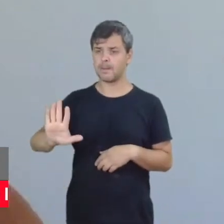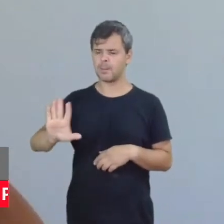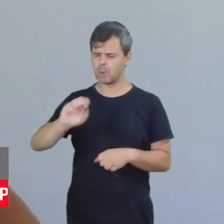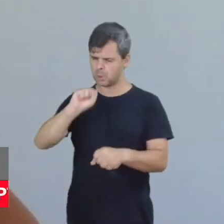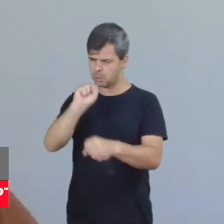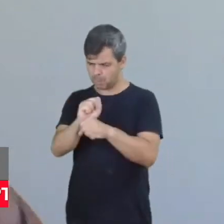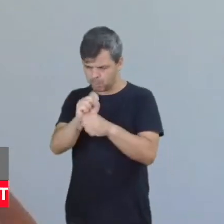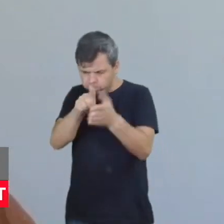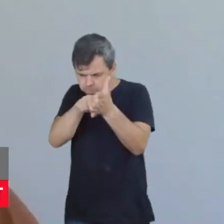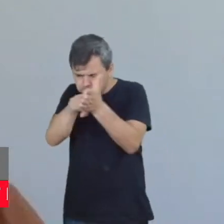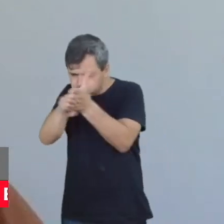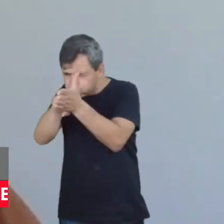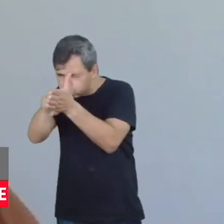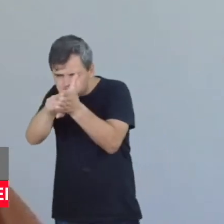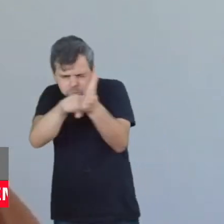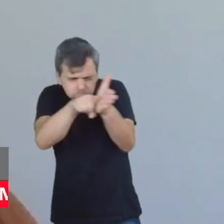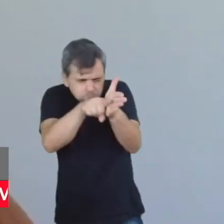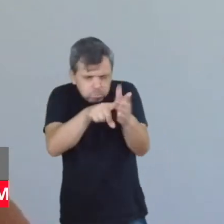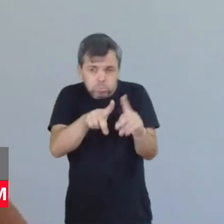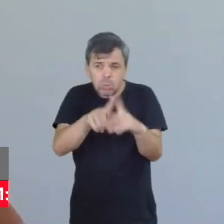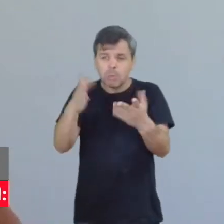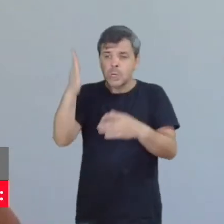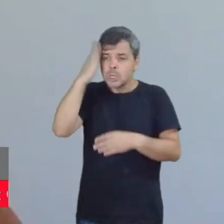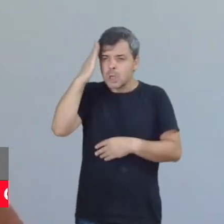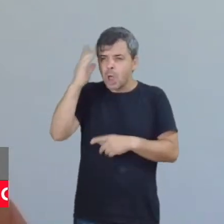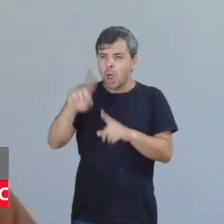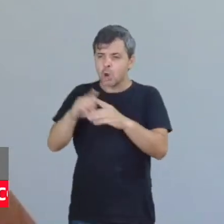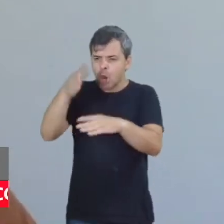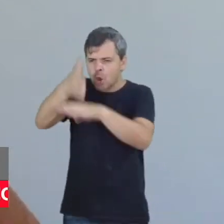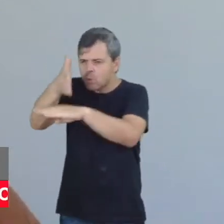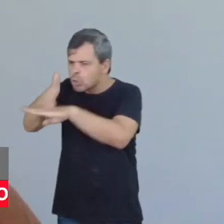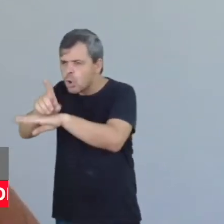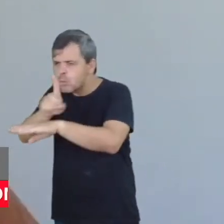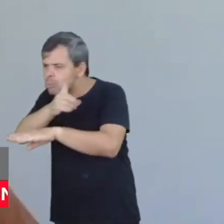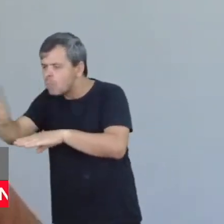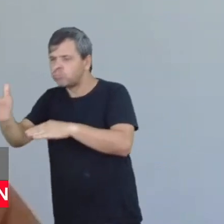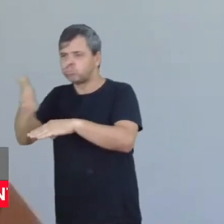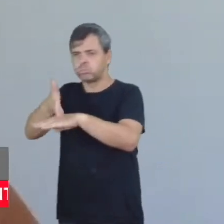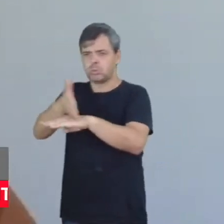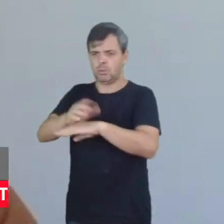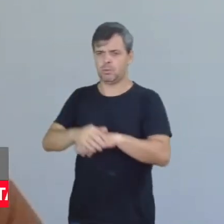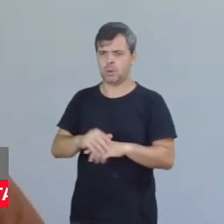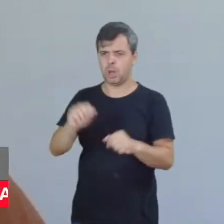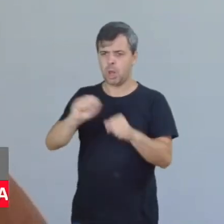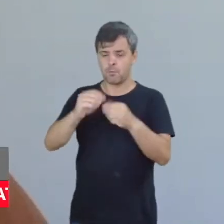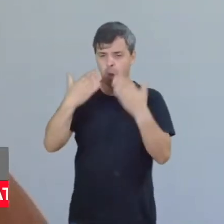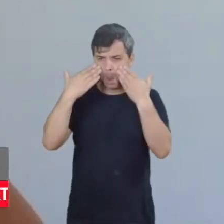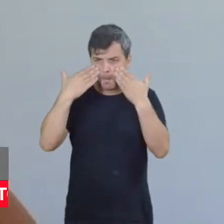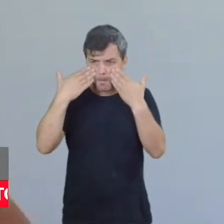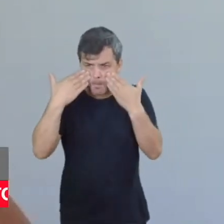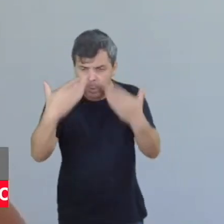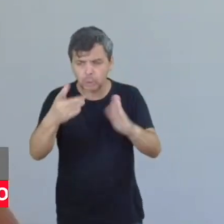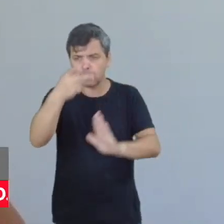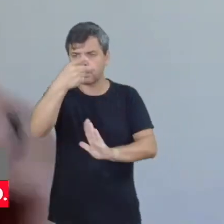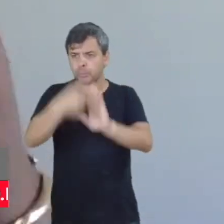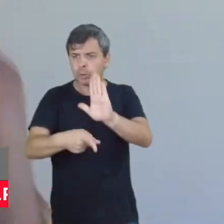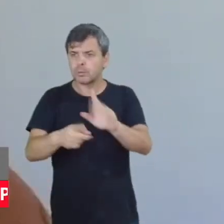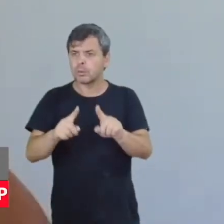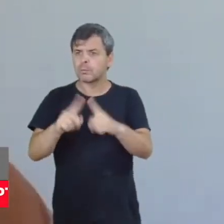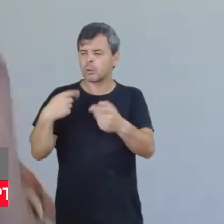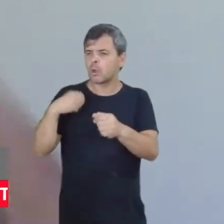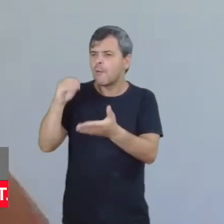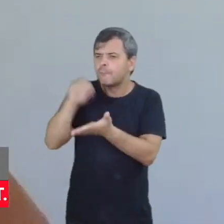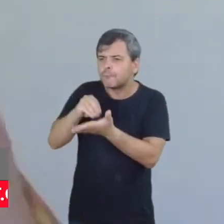estamos fiscalizando, de olho, para saber o que entrou e o que não entrou, o que foi apresentado como projeto, o que